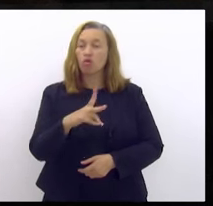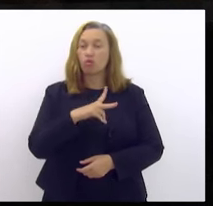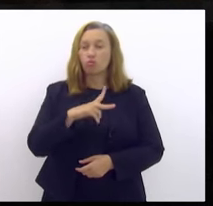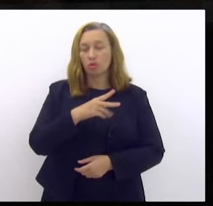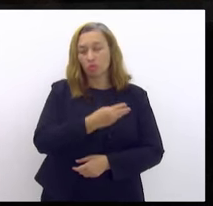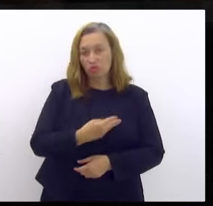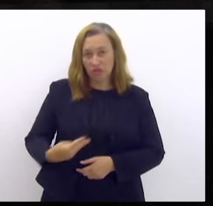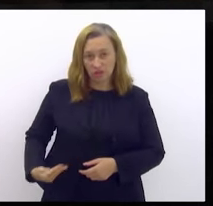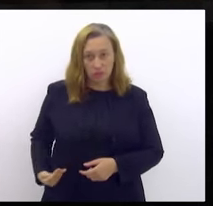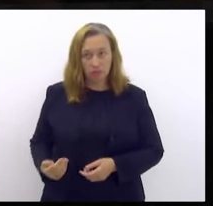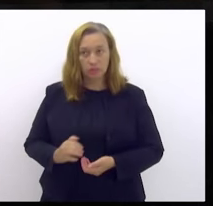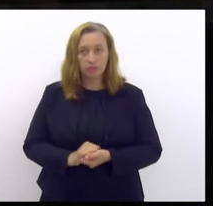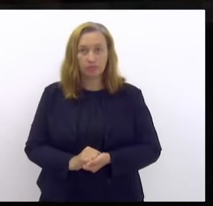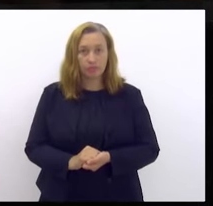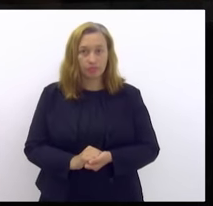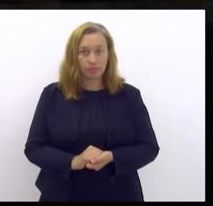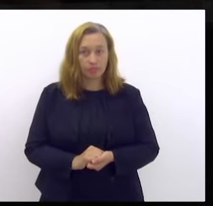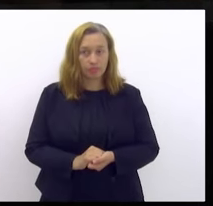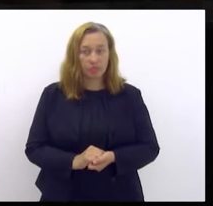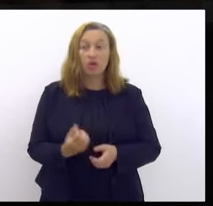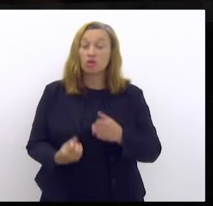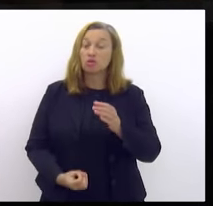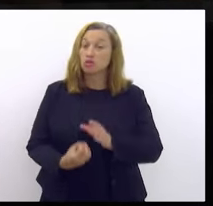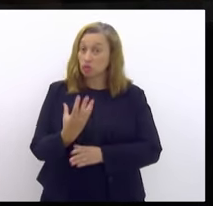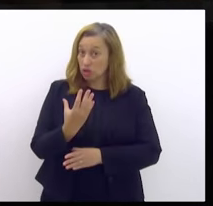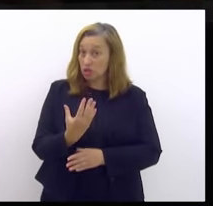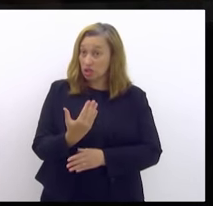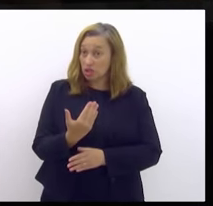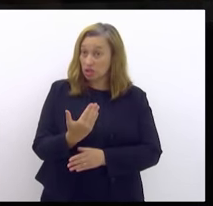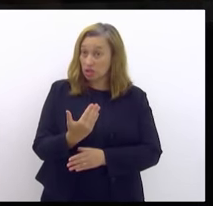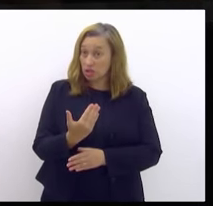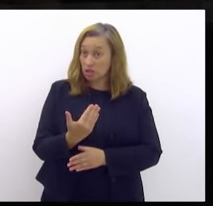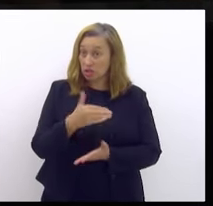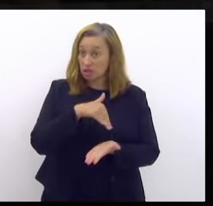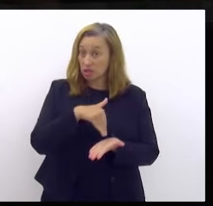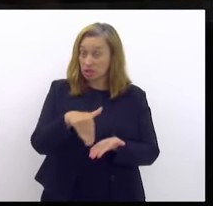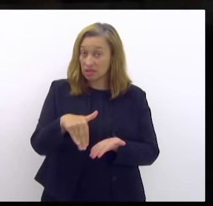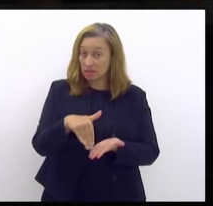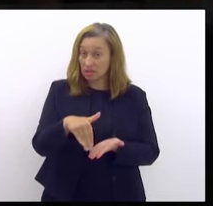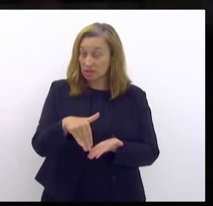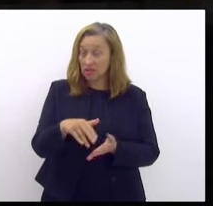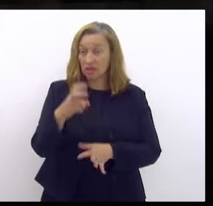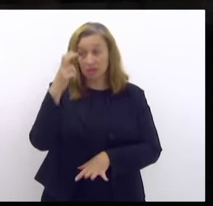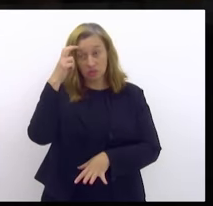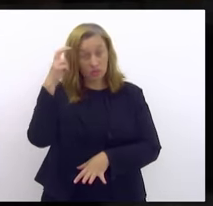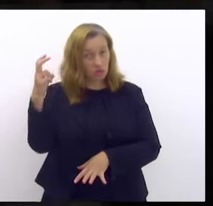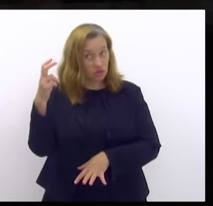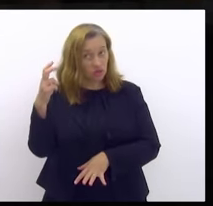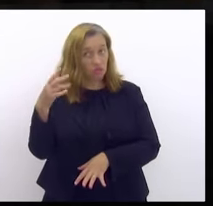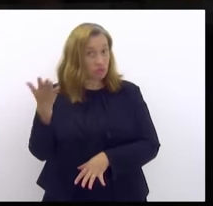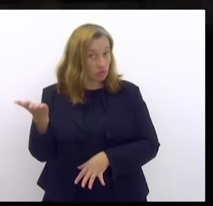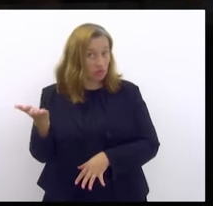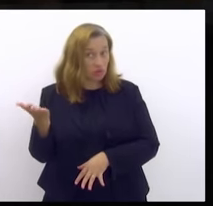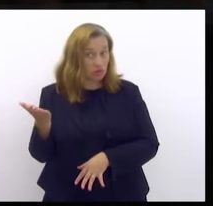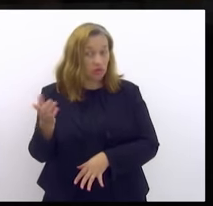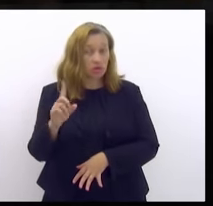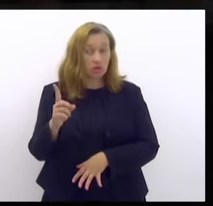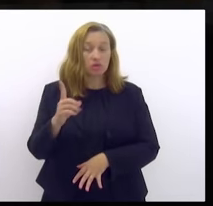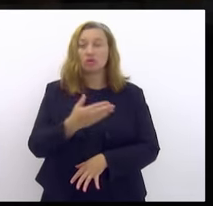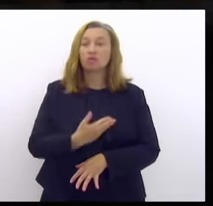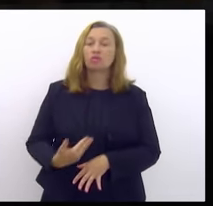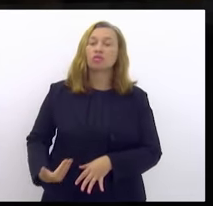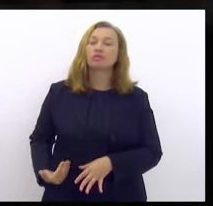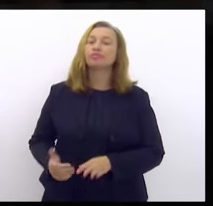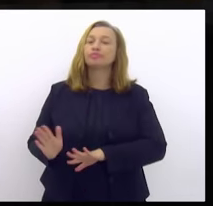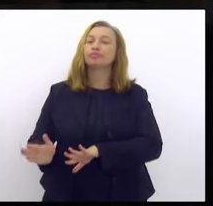governador. Falei, eu só cria na pasta, define na pasta do turismo, não a do governo, é o